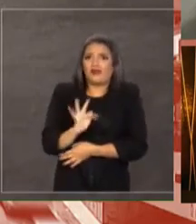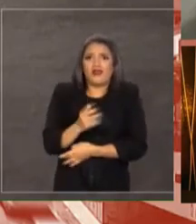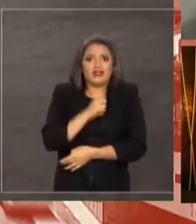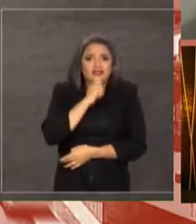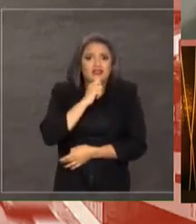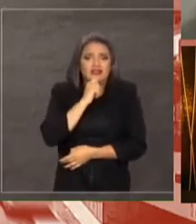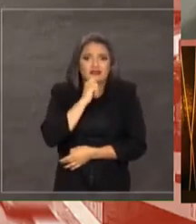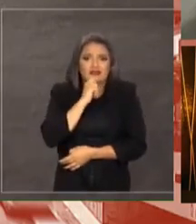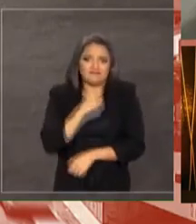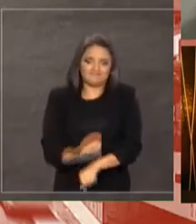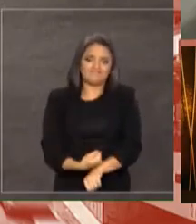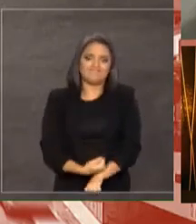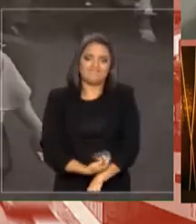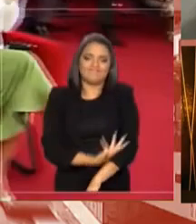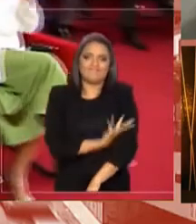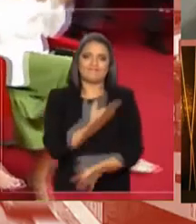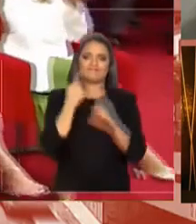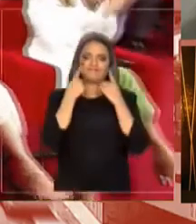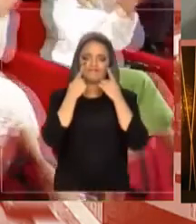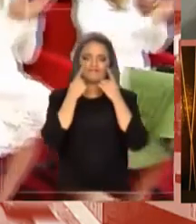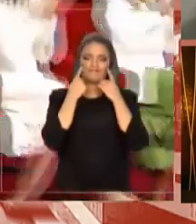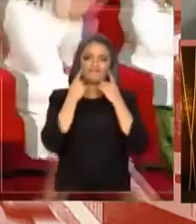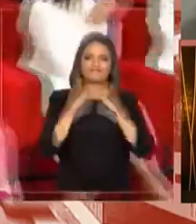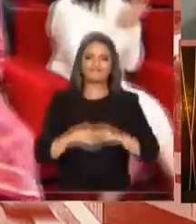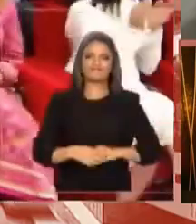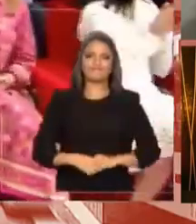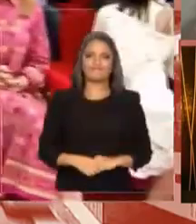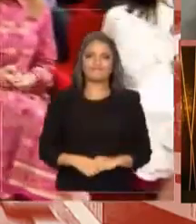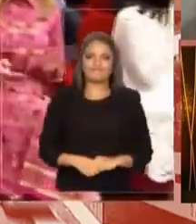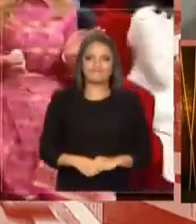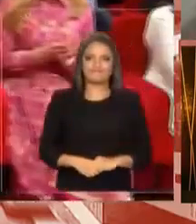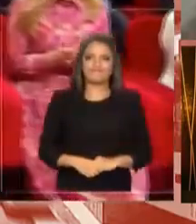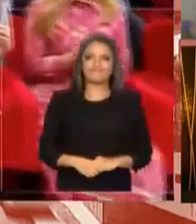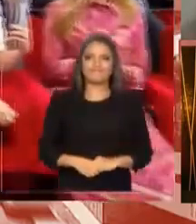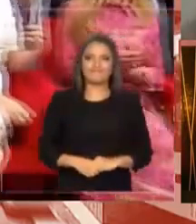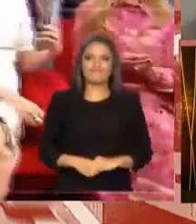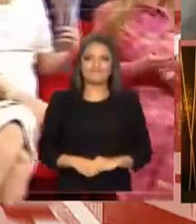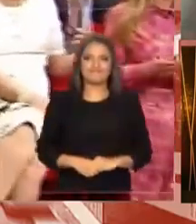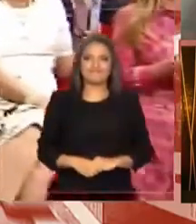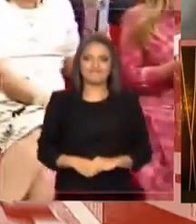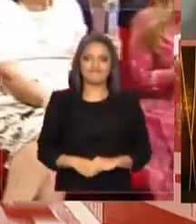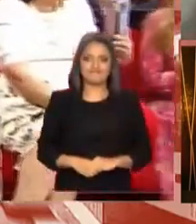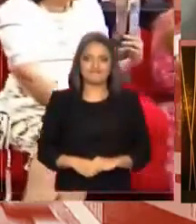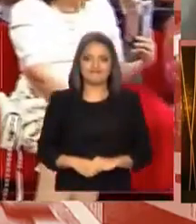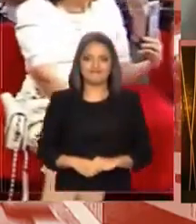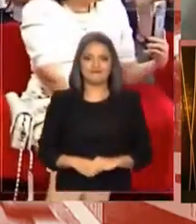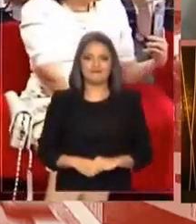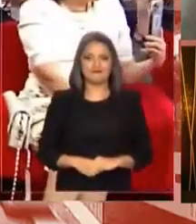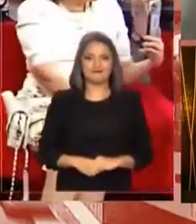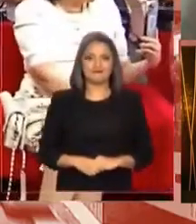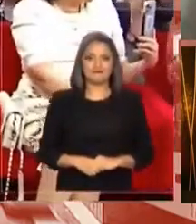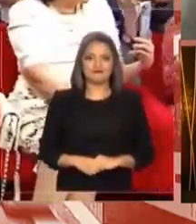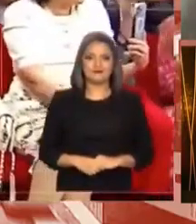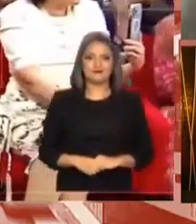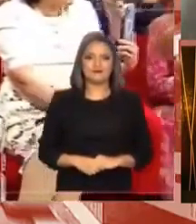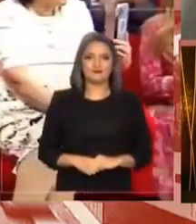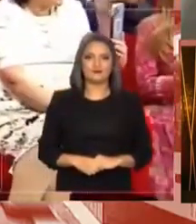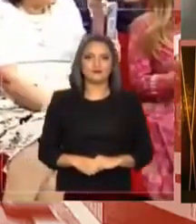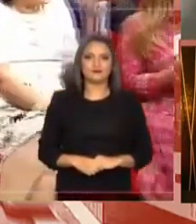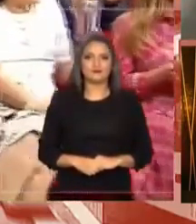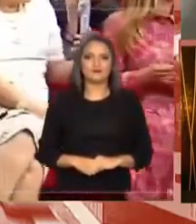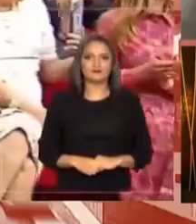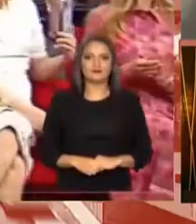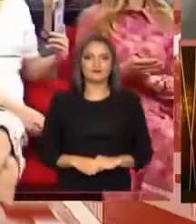agora né porque a gente precisa lembrar que o Lula ele teve duas vezes a mesma história o Lula foi preso durante a ditadura militar também né